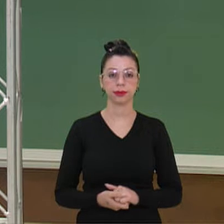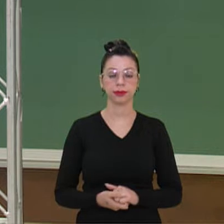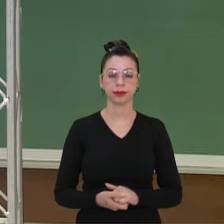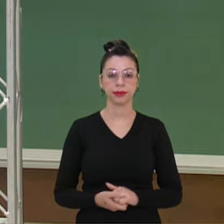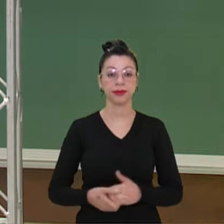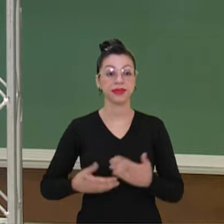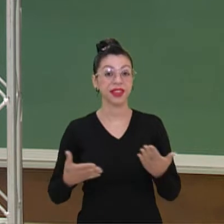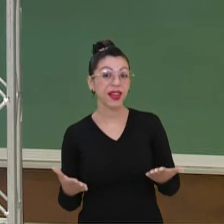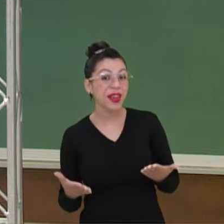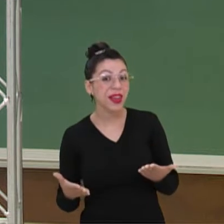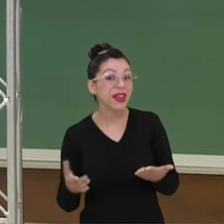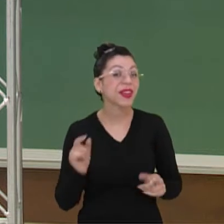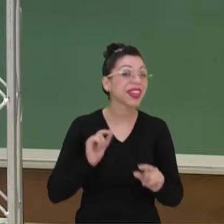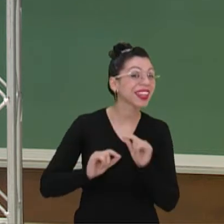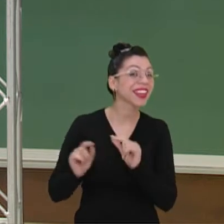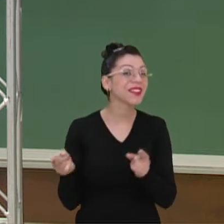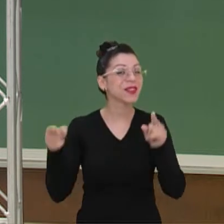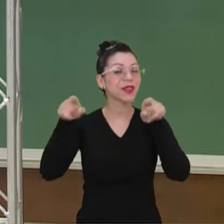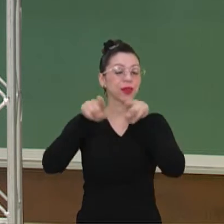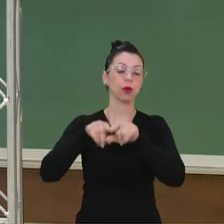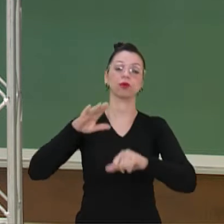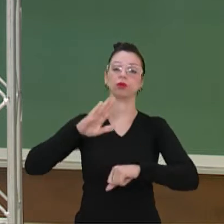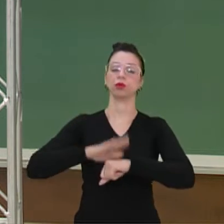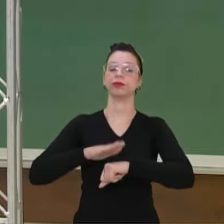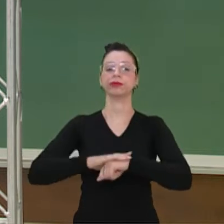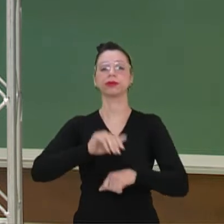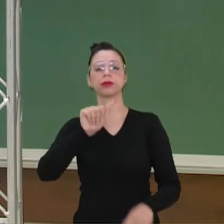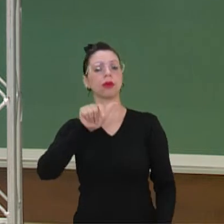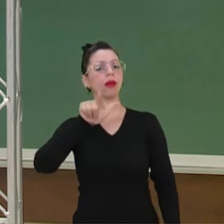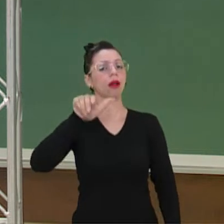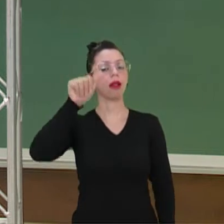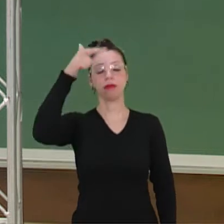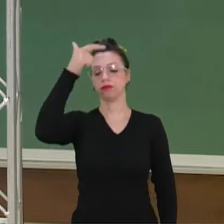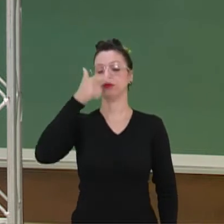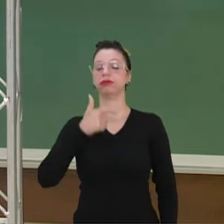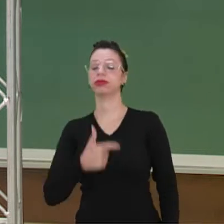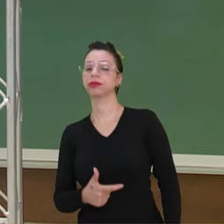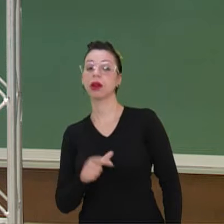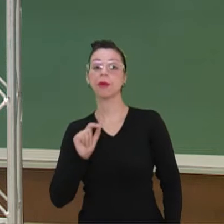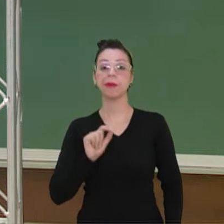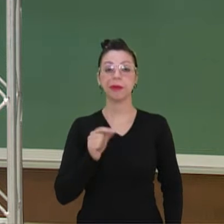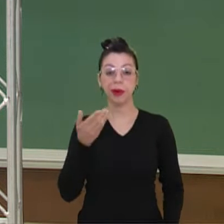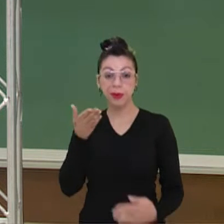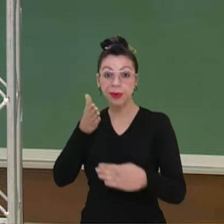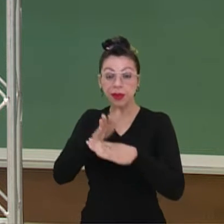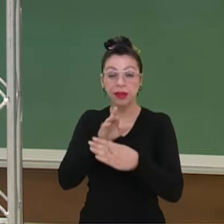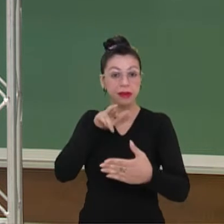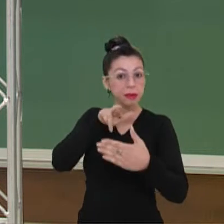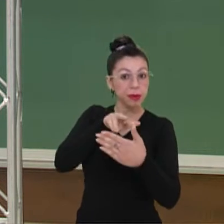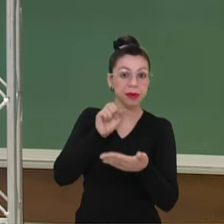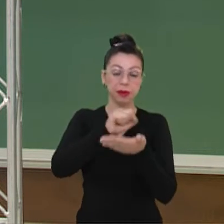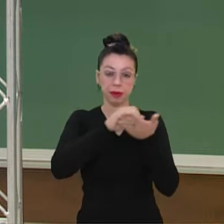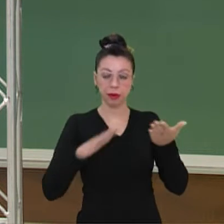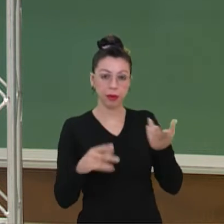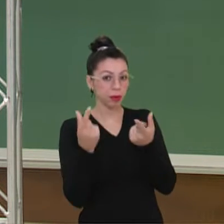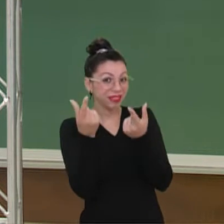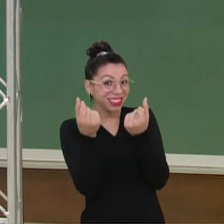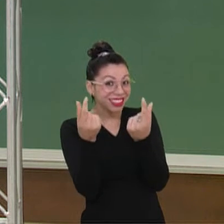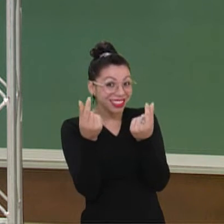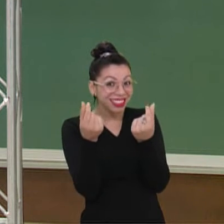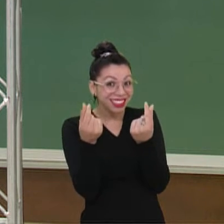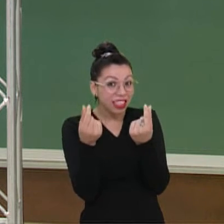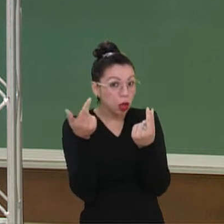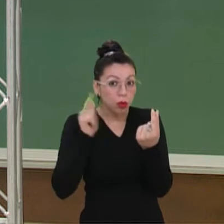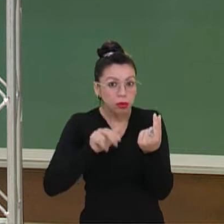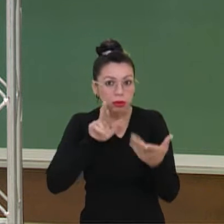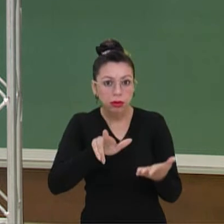Olha quem voltou! É, professorada! Estamos aqui para resolver aquele exercício do din-din. E aí,